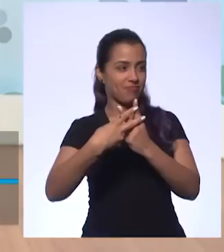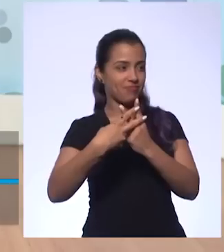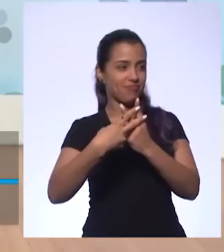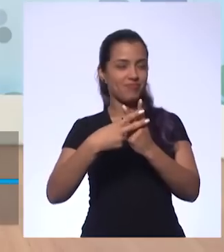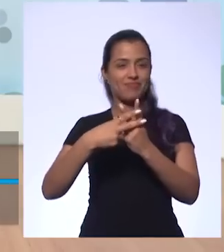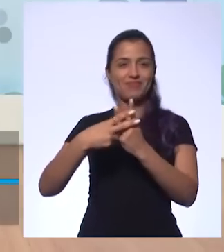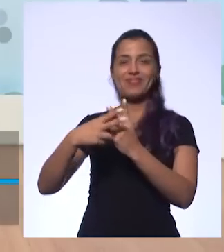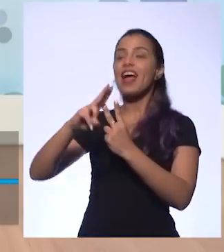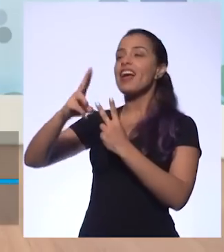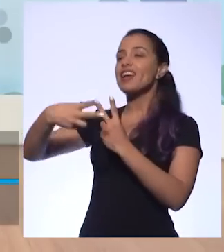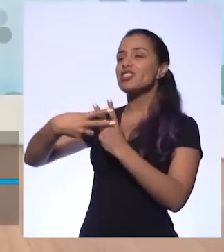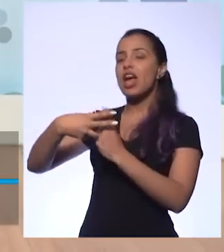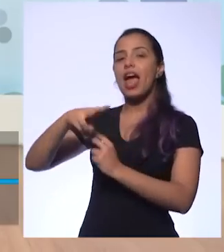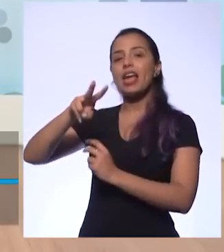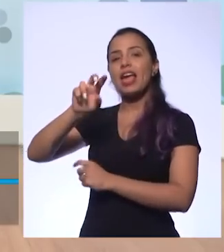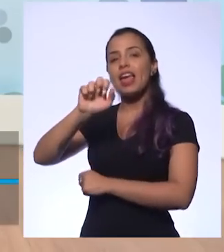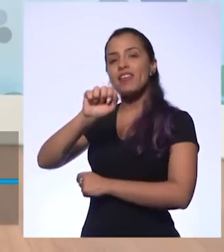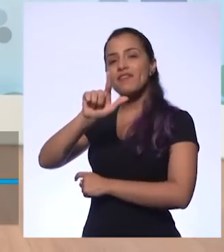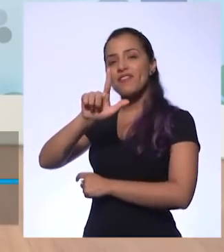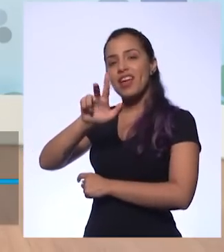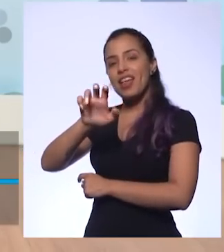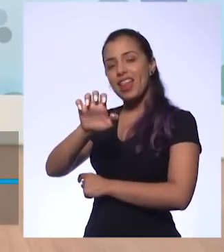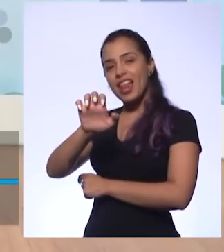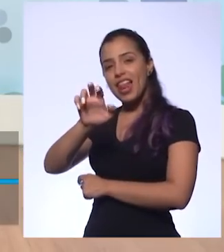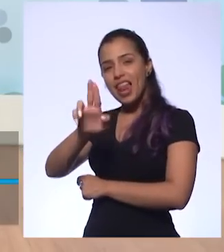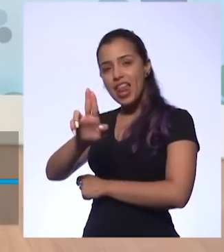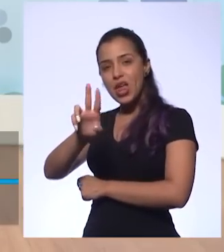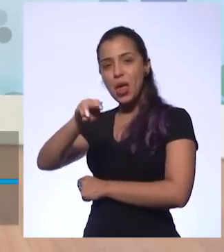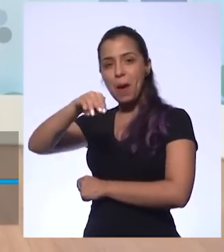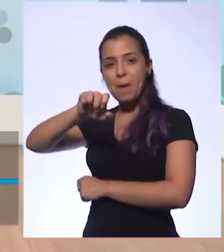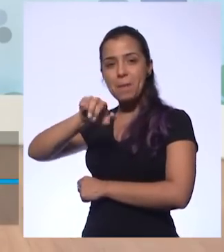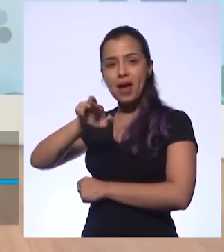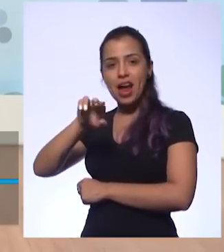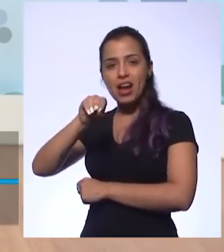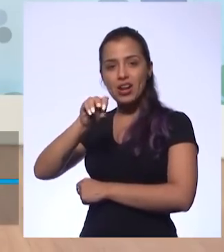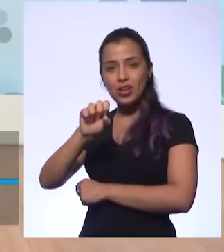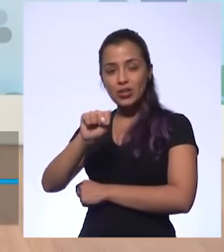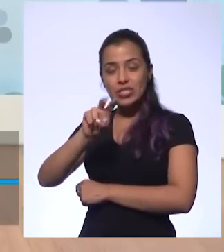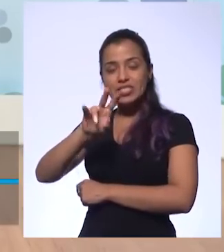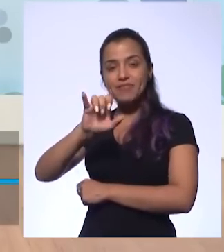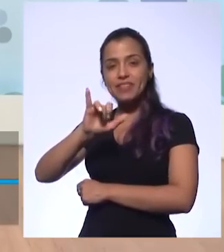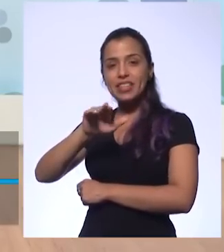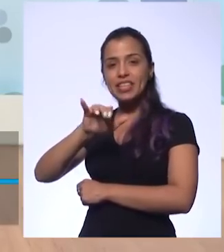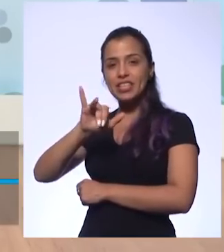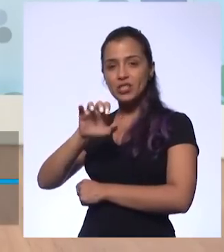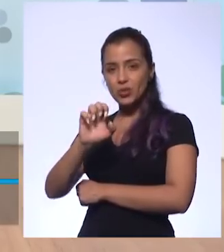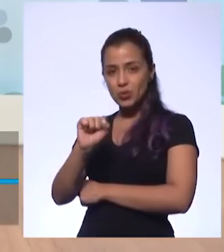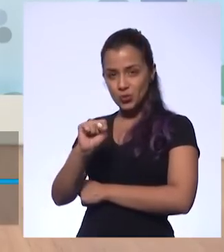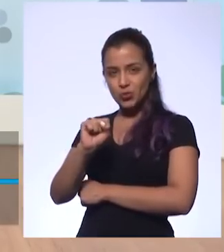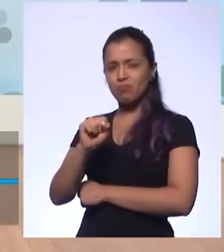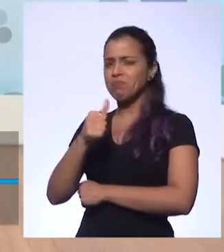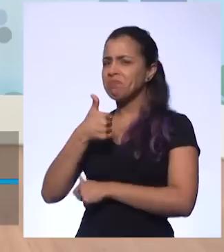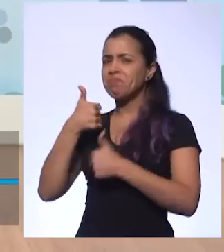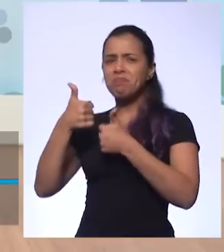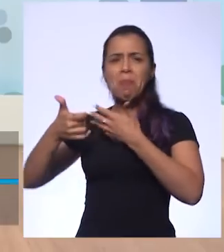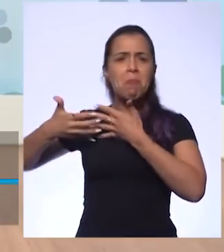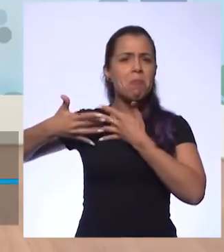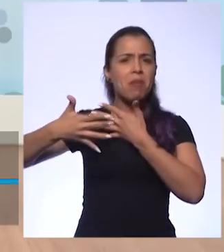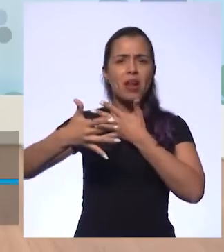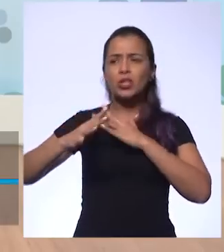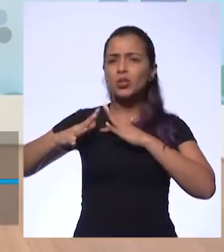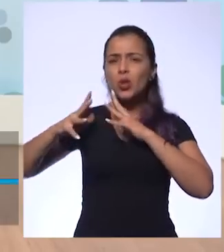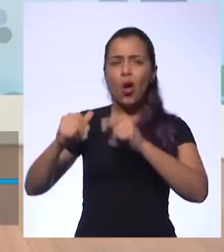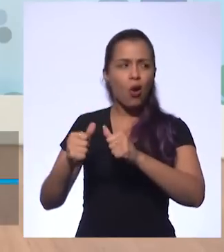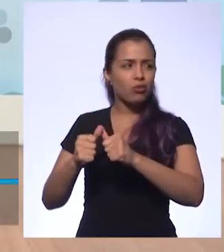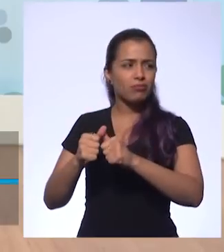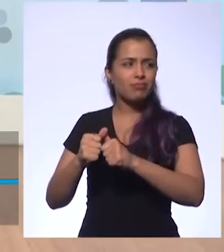Valeu, Marcos Vinícius. Valeu, Marcos Vinícius. Hashtag. Ele arrebentou aqui. Ele já apresentou o nosso A Tati vai próximo criar o slide.